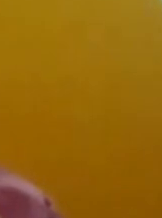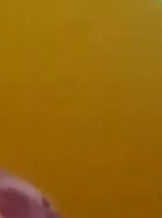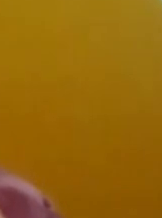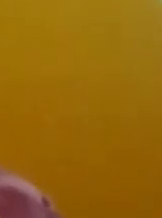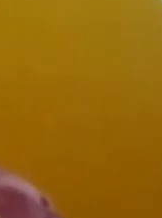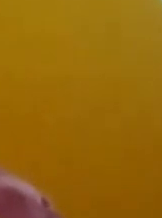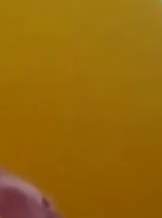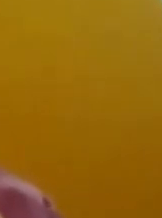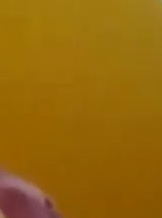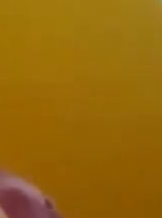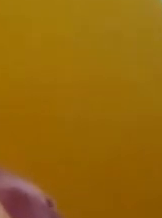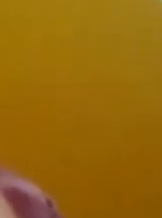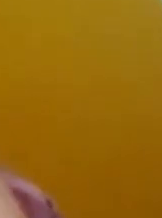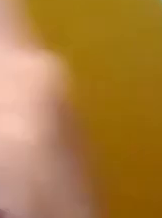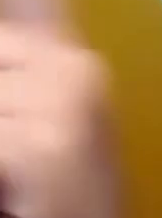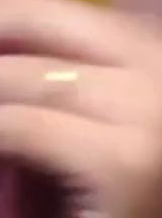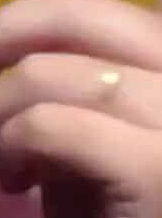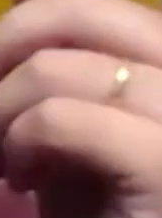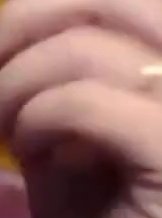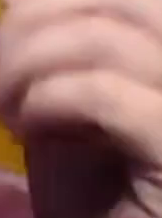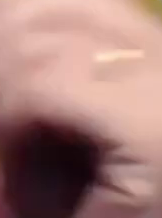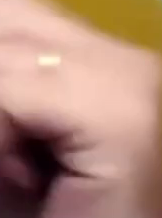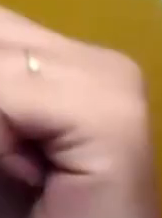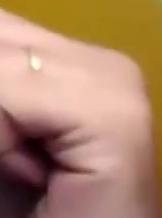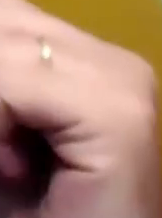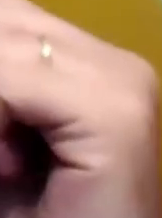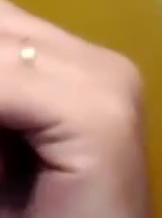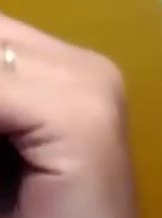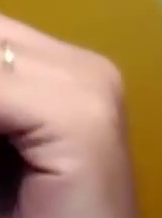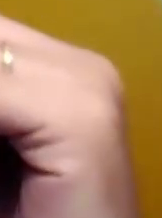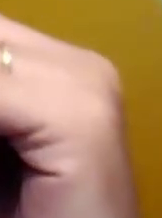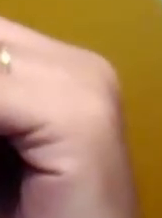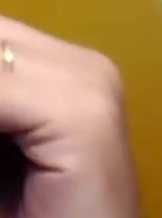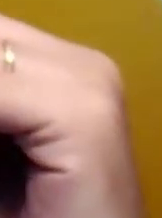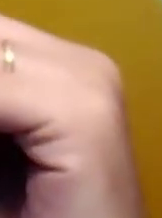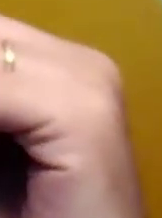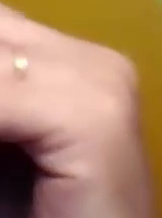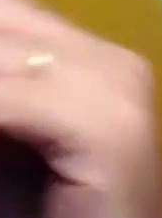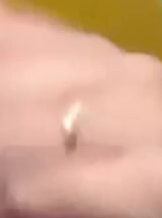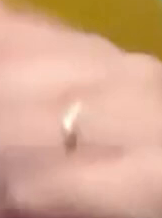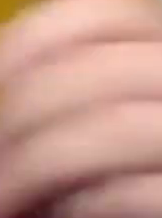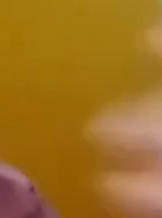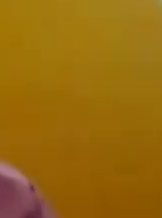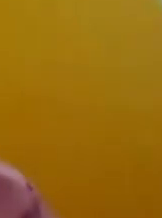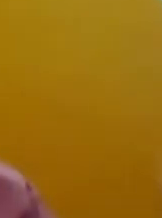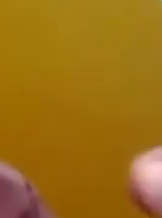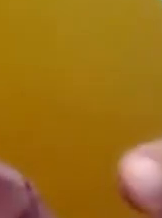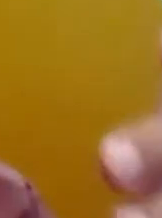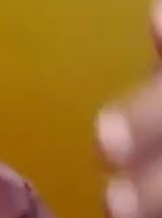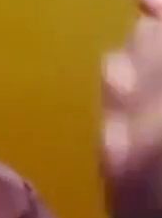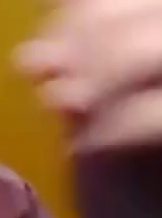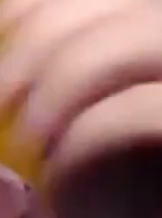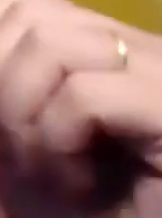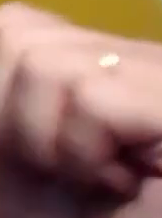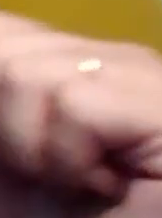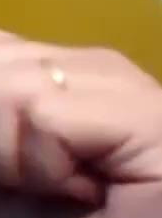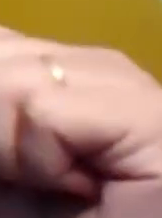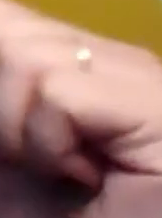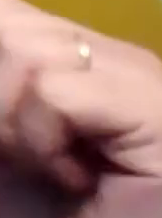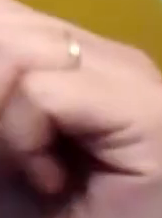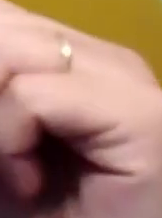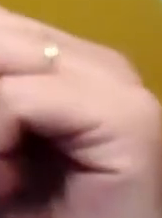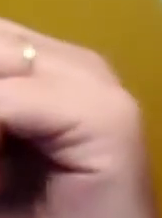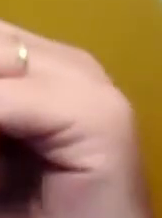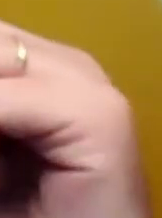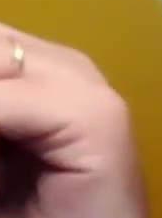trânsito brasileiro que já estabelece uma série de especificações talvez a principal novidade dessa lei Talvez seja exatamente isso que o deputado